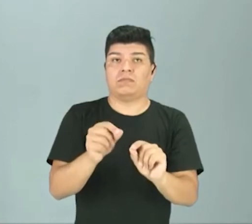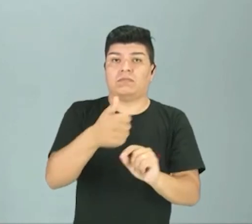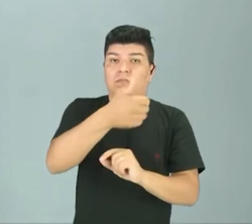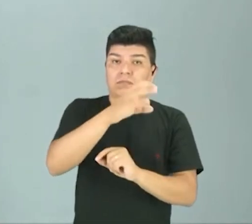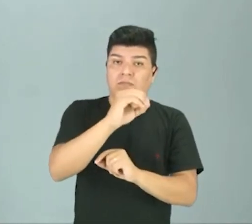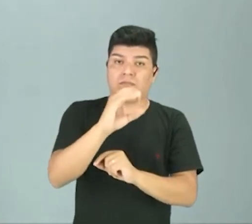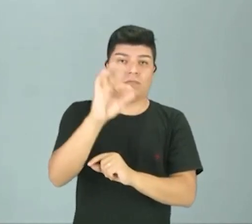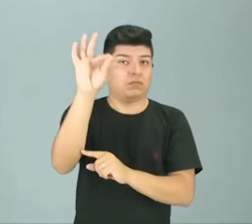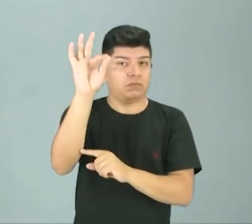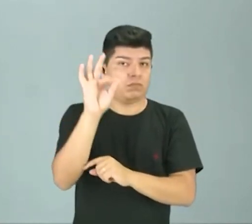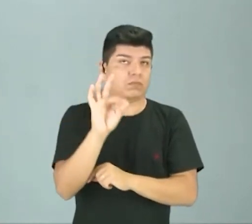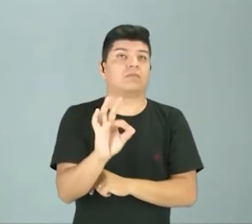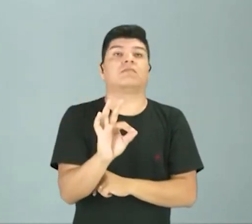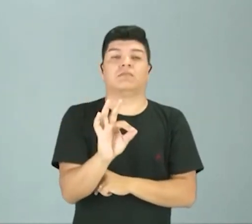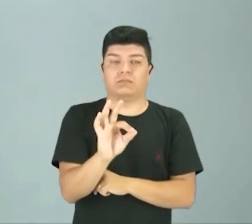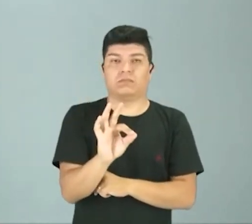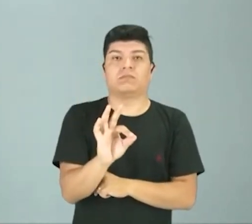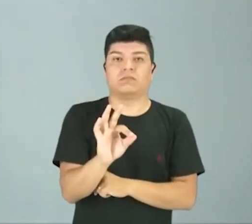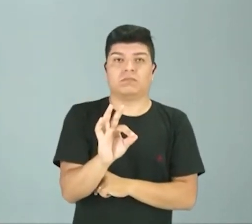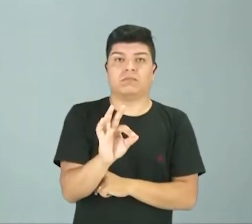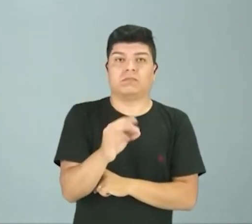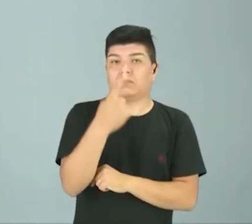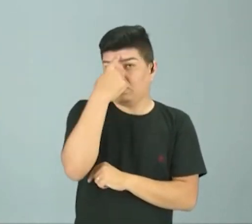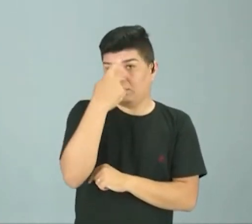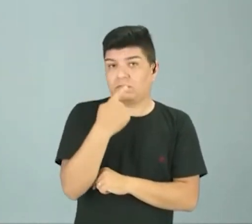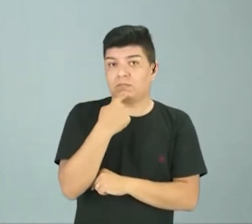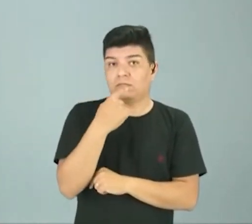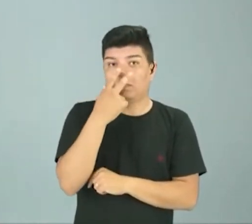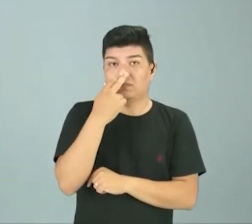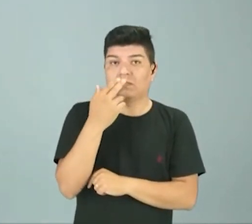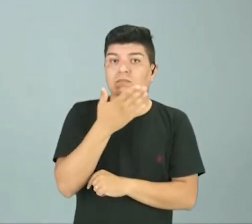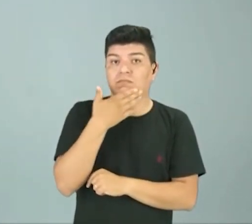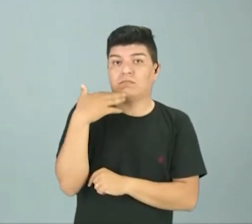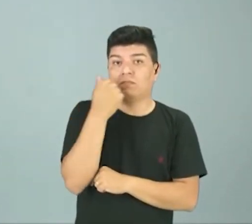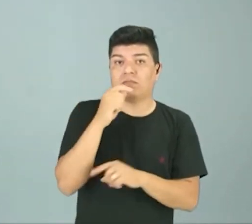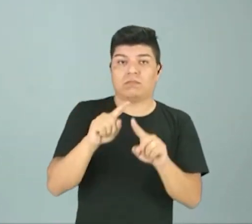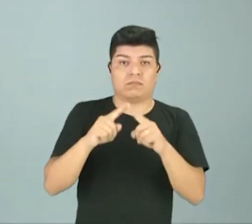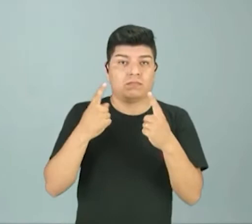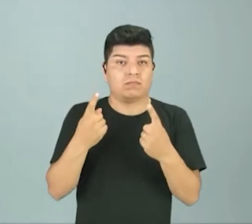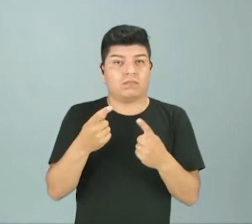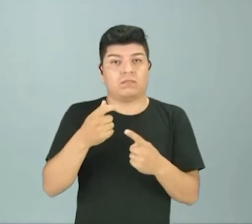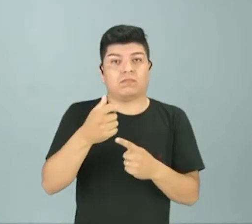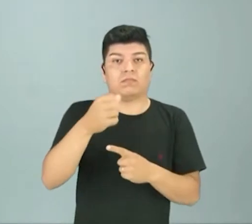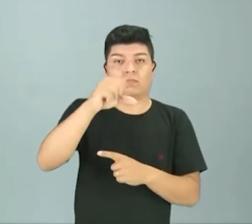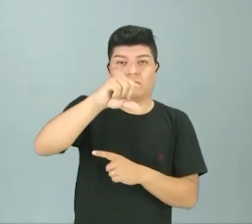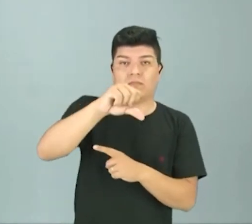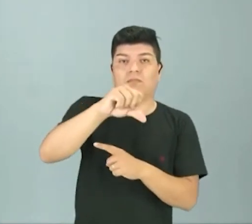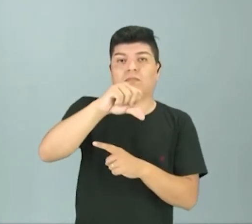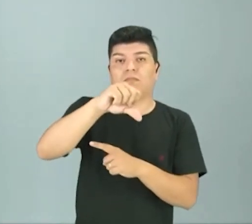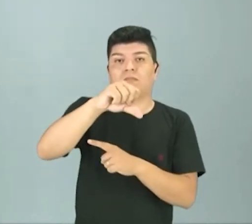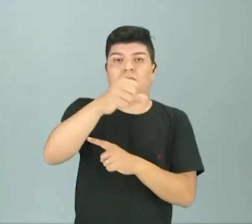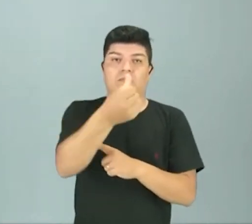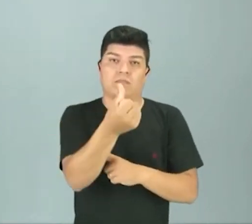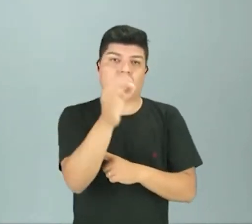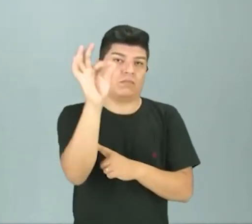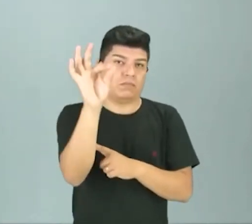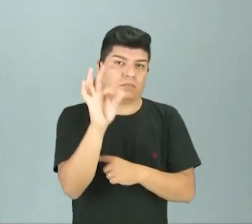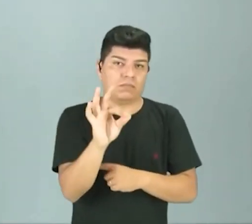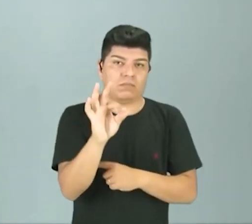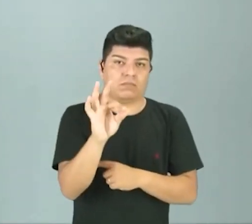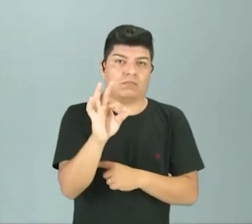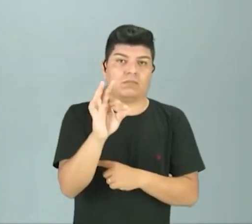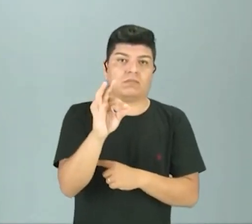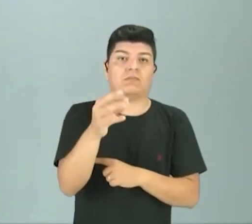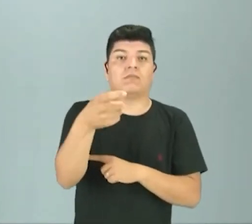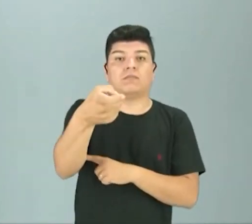100% ali essas coisas. Aqui na imagem está ampliada, só que 96% da árvore, ele é xilema,